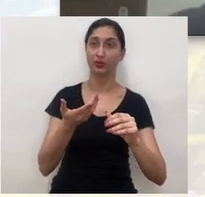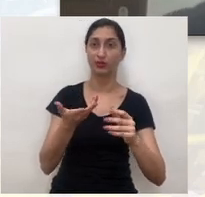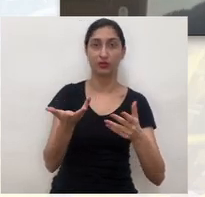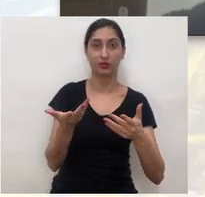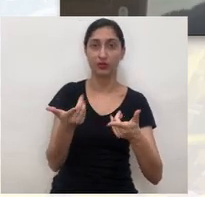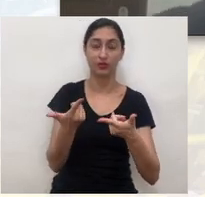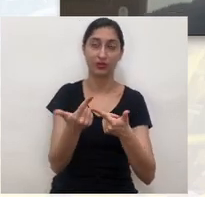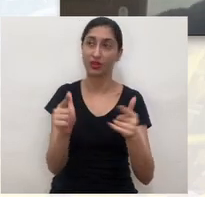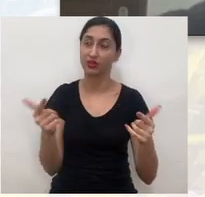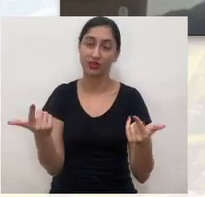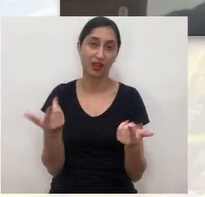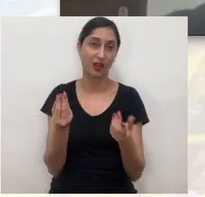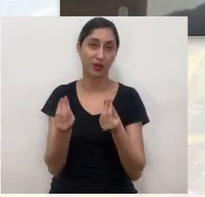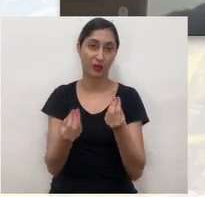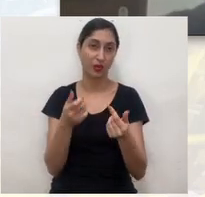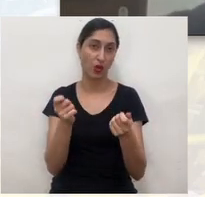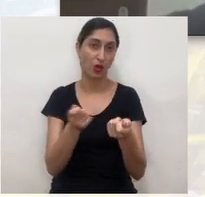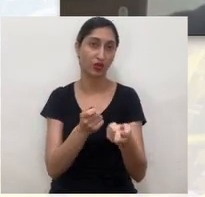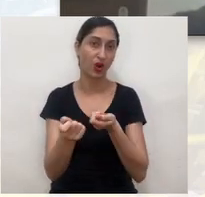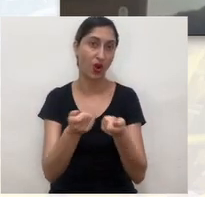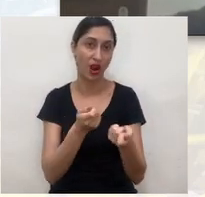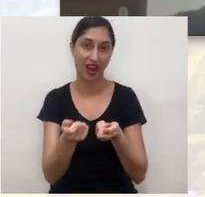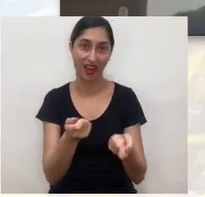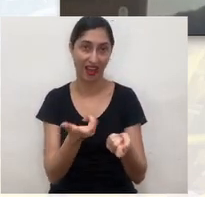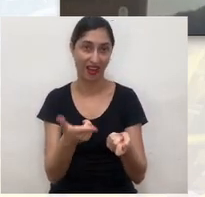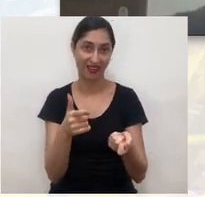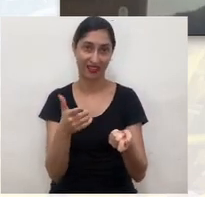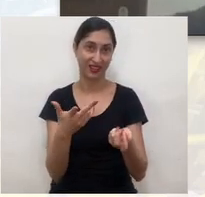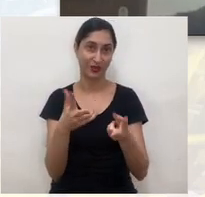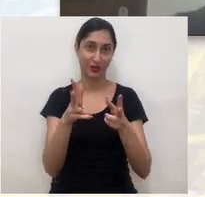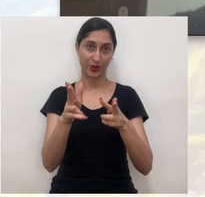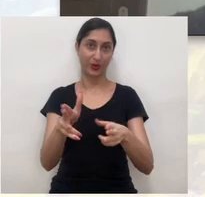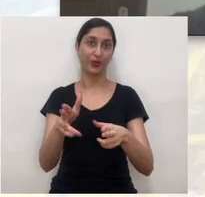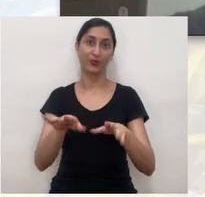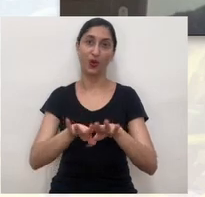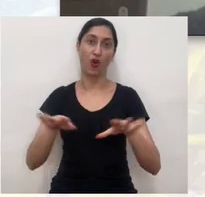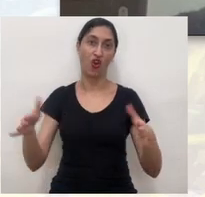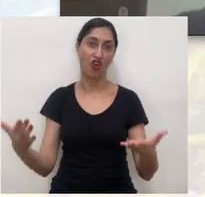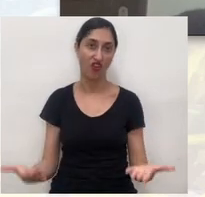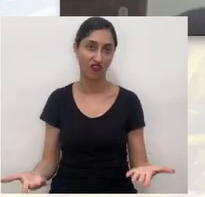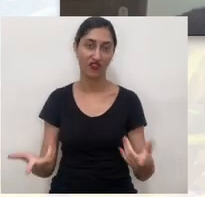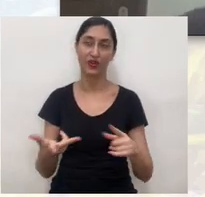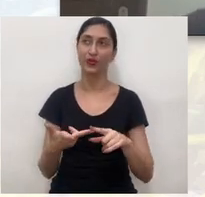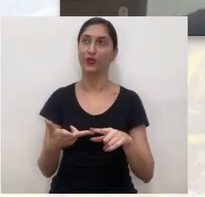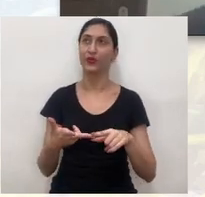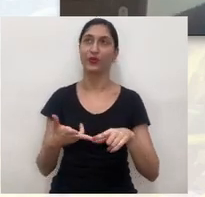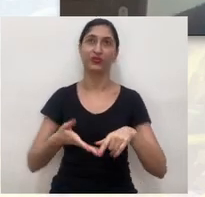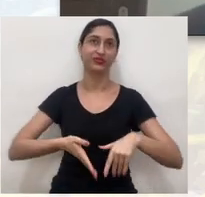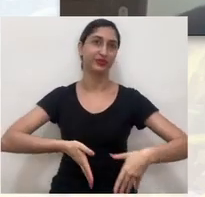controlar da mesma forma que se pensa um restauro, conservação de um edifício, né?